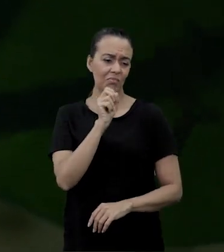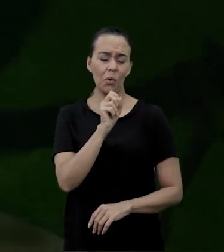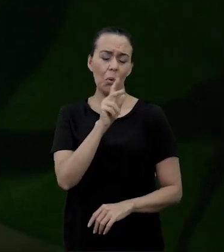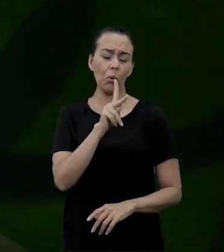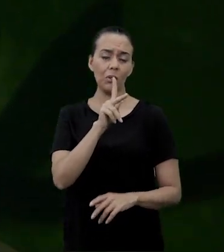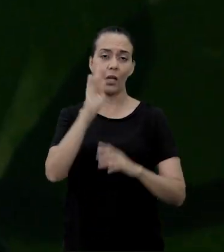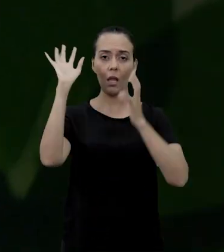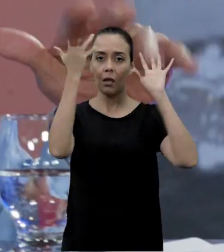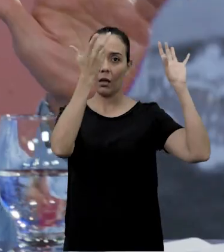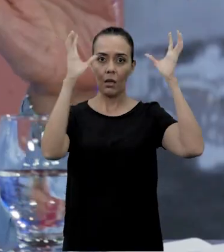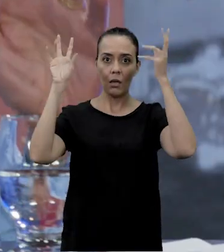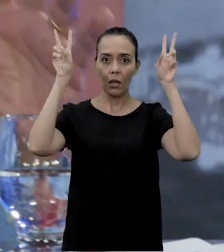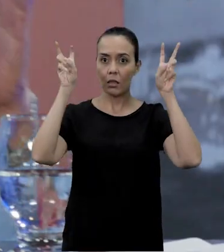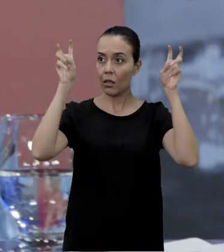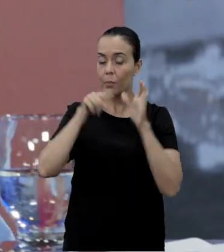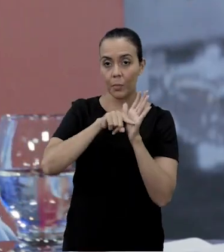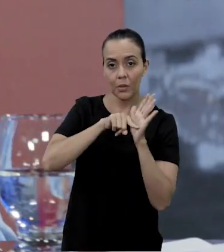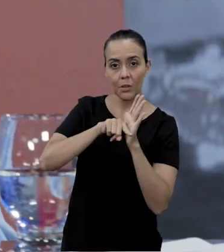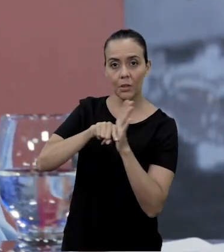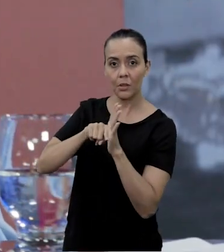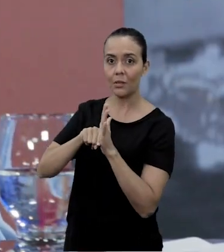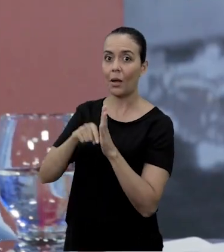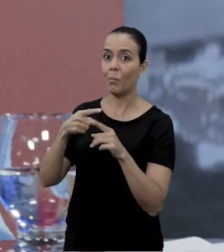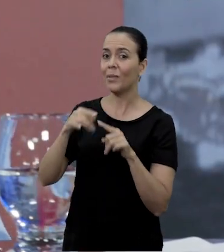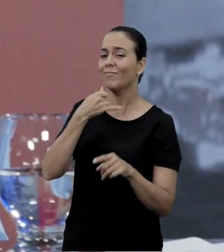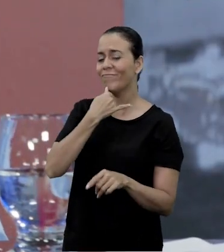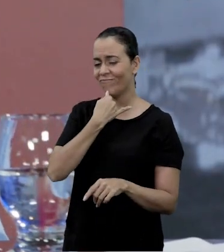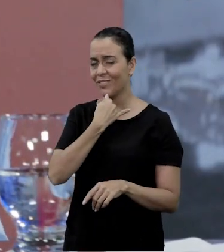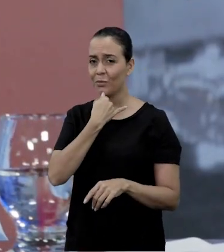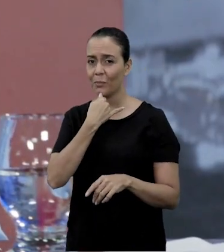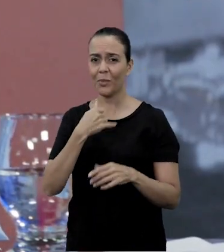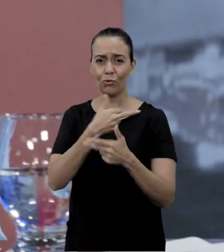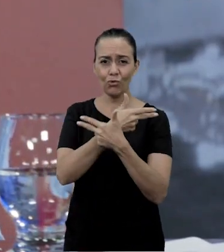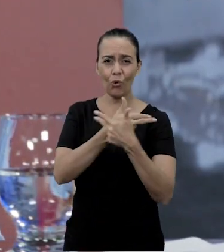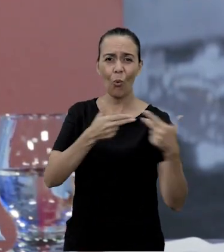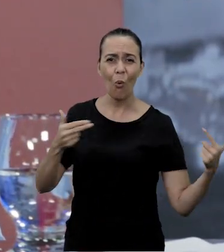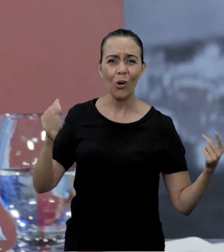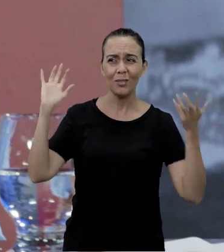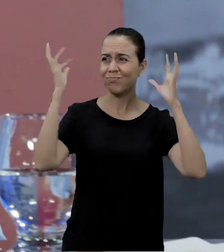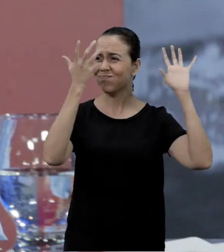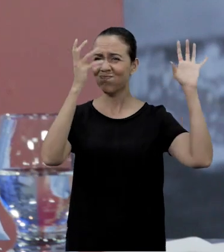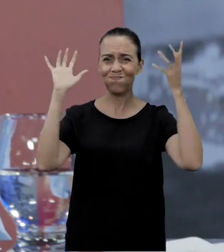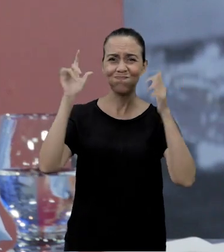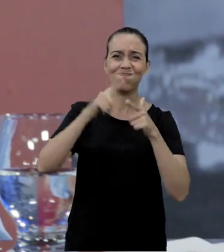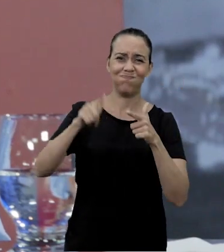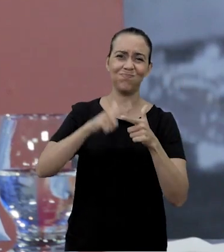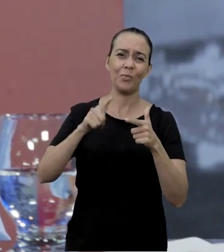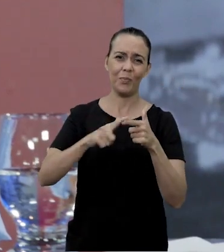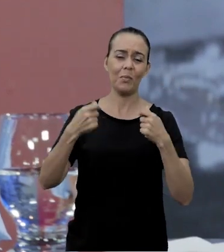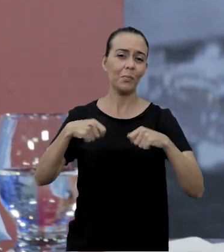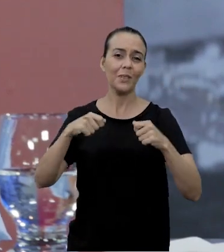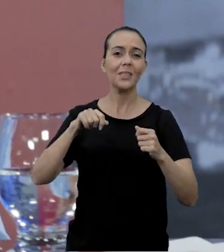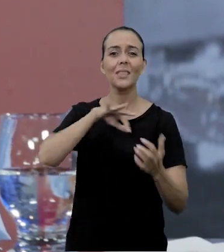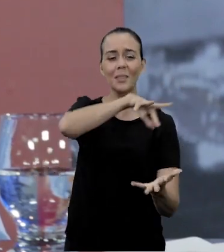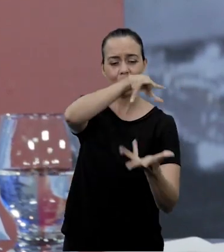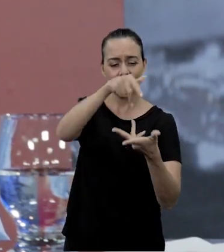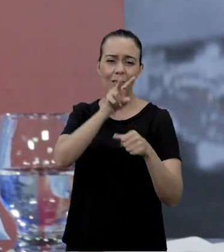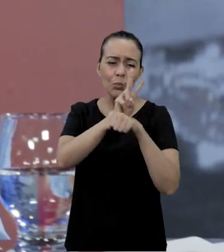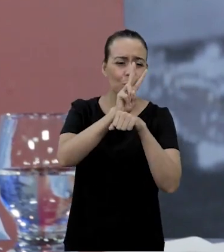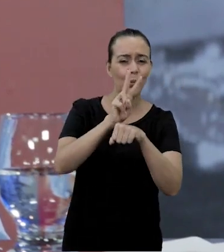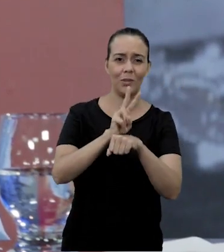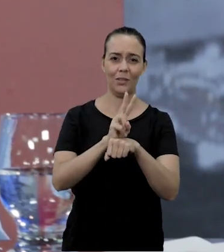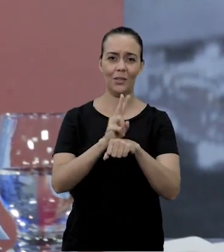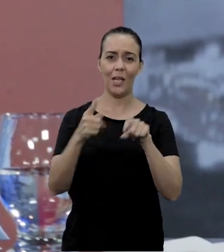de mudanças climáticas. Mas, infelizmente, isso está acontecendo. Então, nós temos que cuidar do planeta, porque é nossa